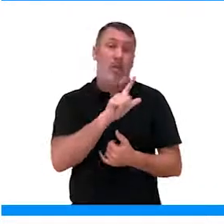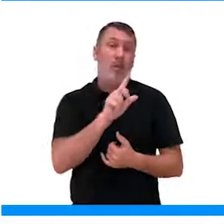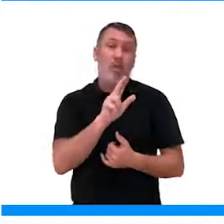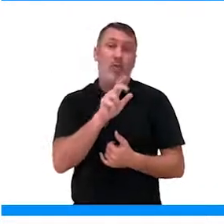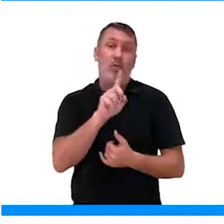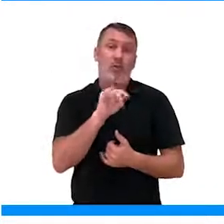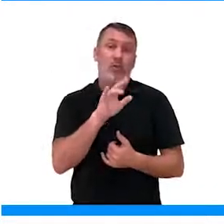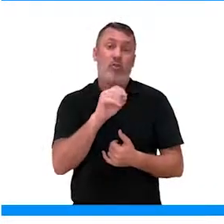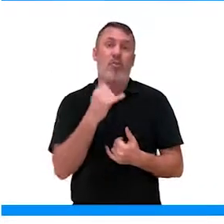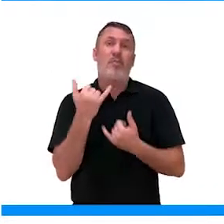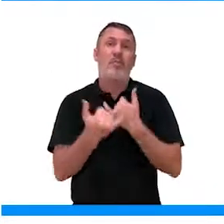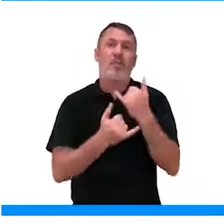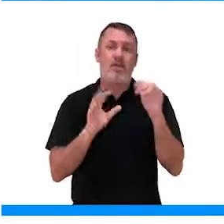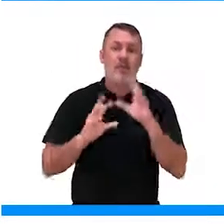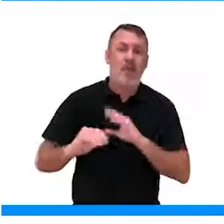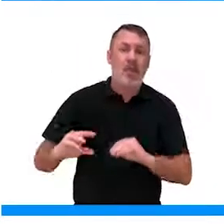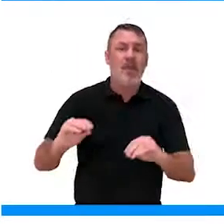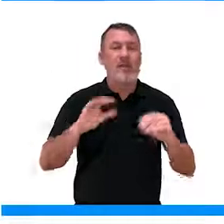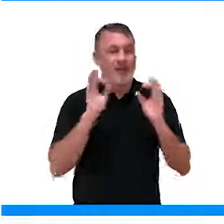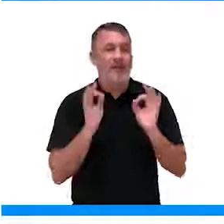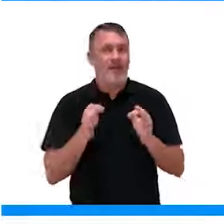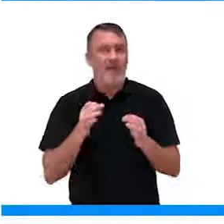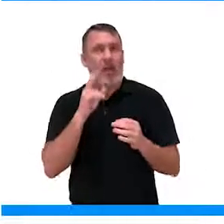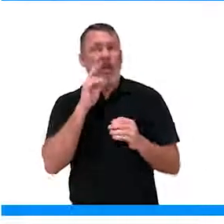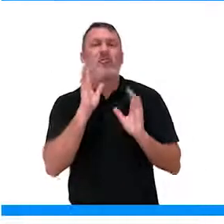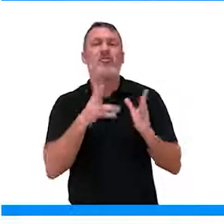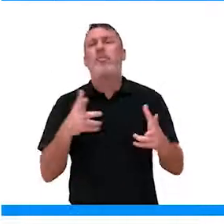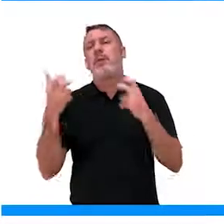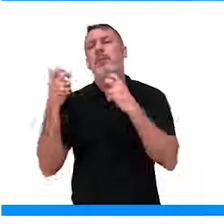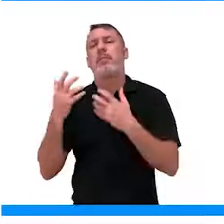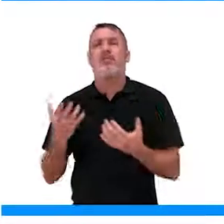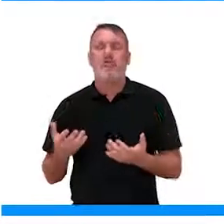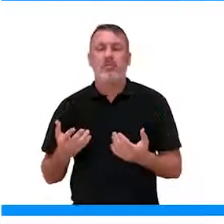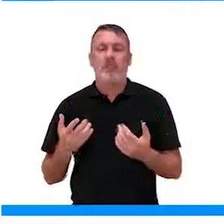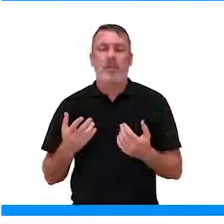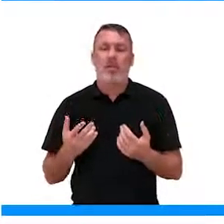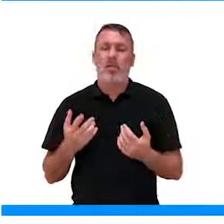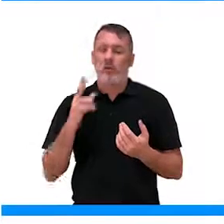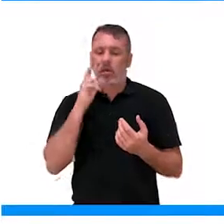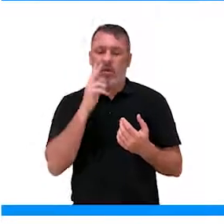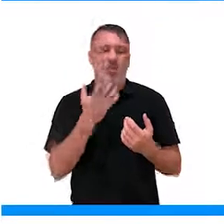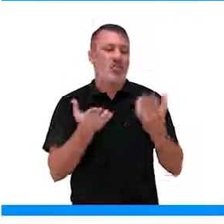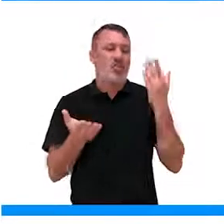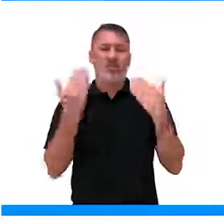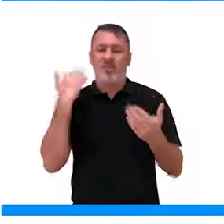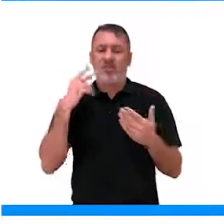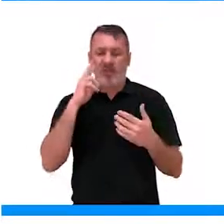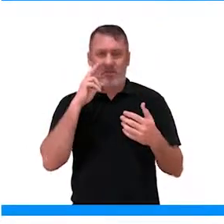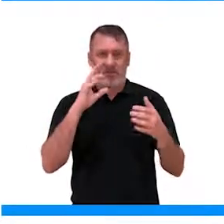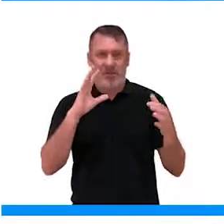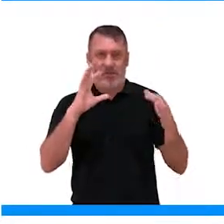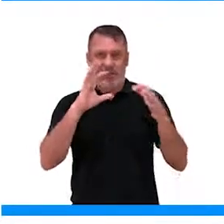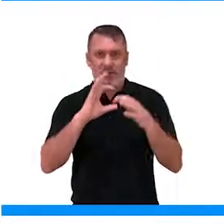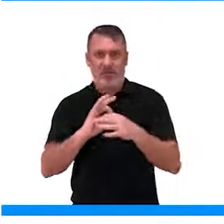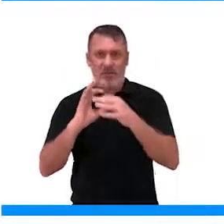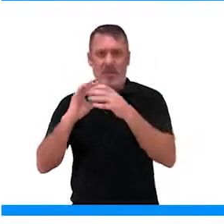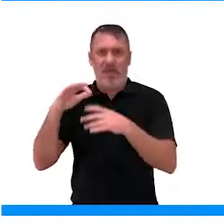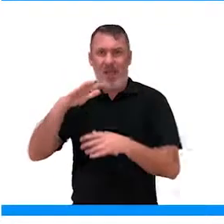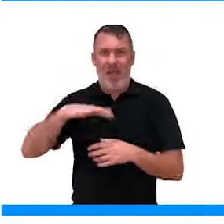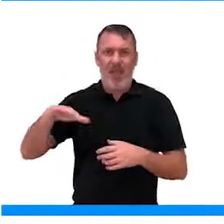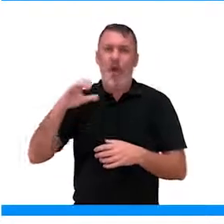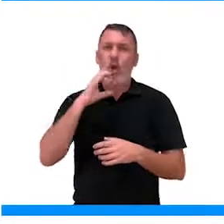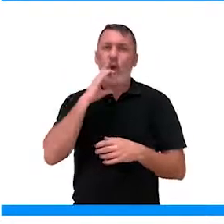O que é um jogo? É uma forma lúdica de brincar, né? Então, a gente tem que tirar, já vai tirando. Vincular